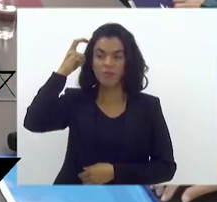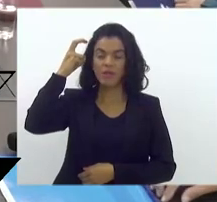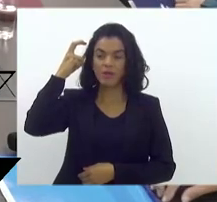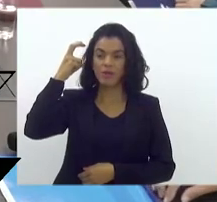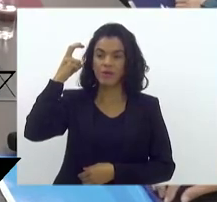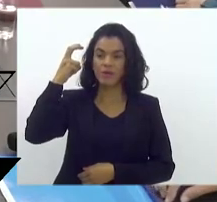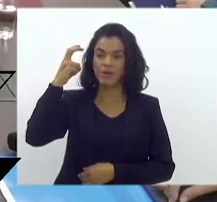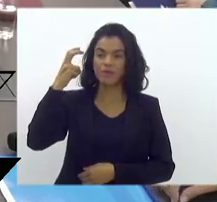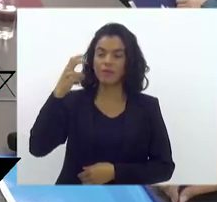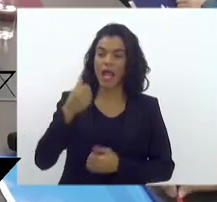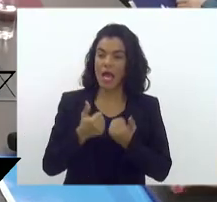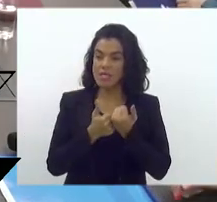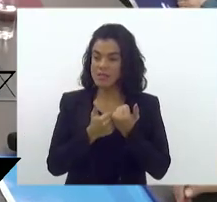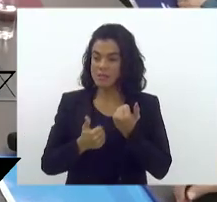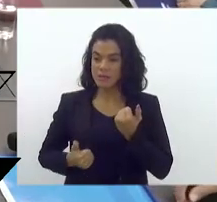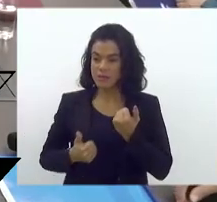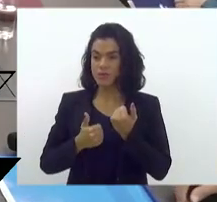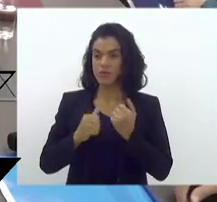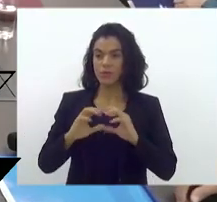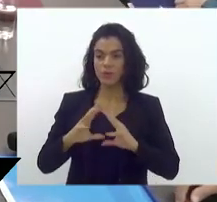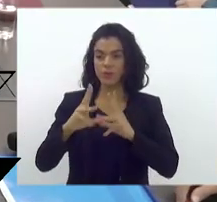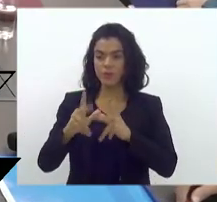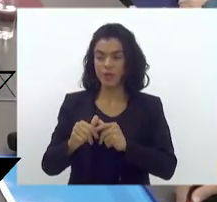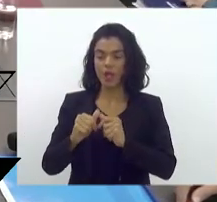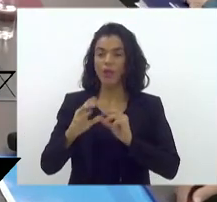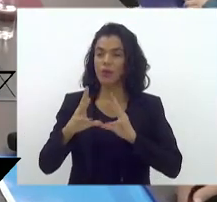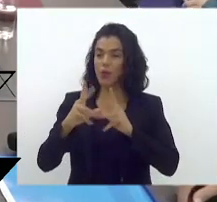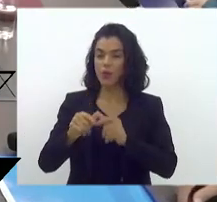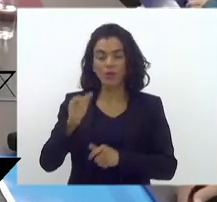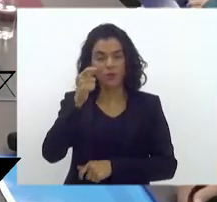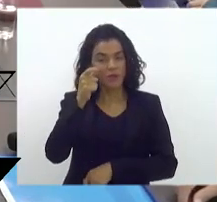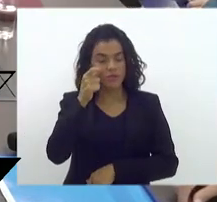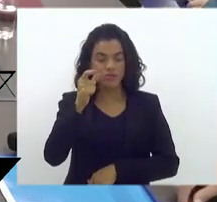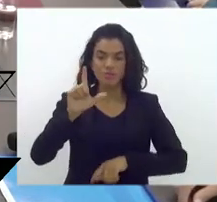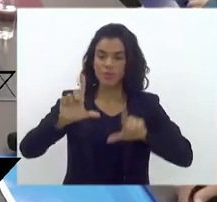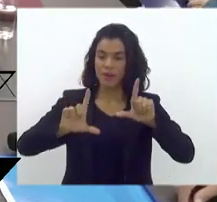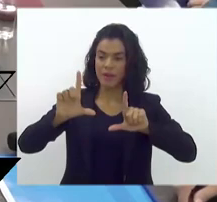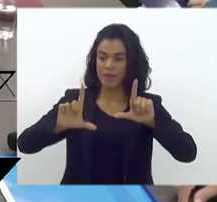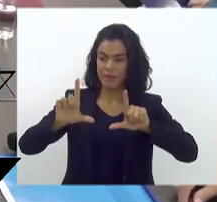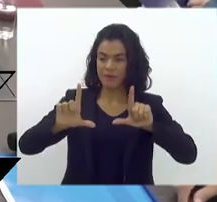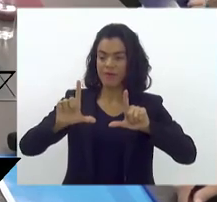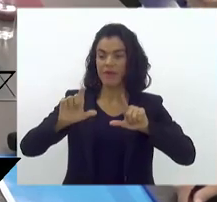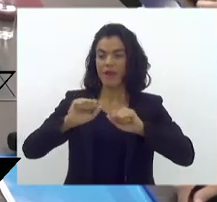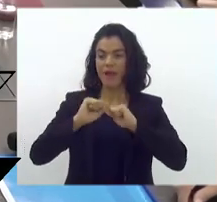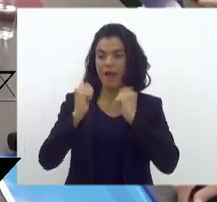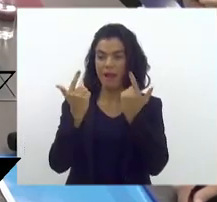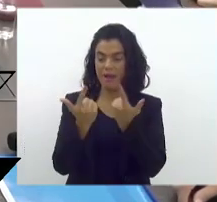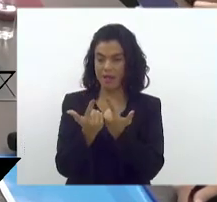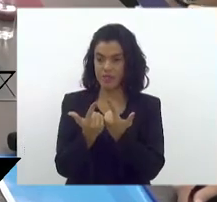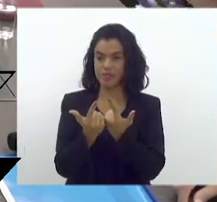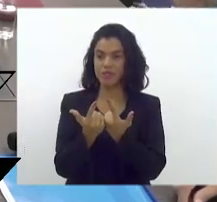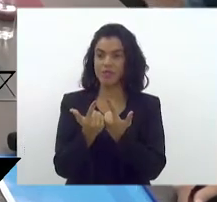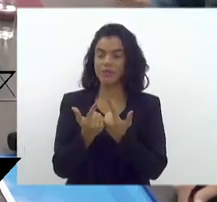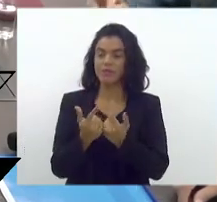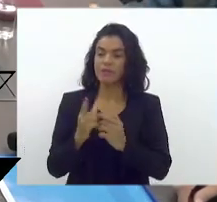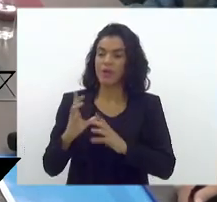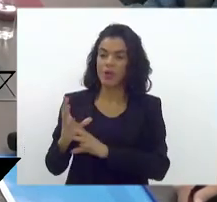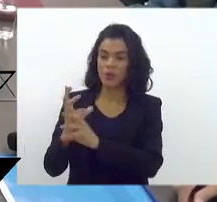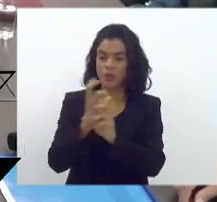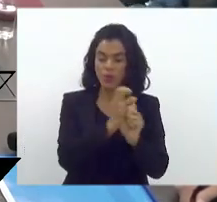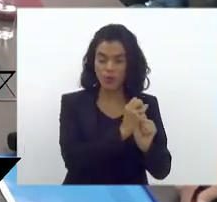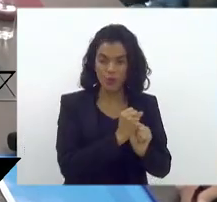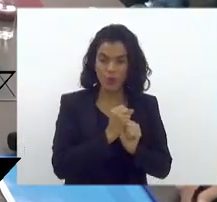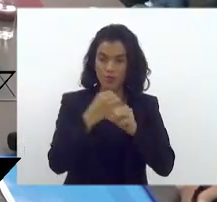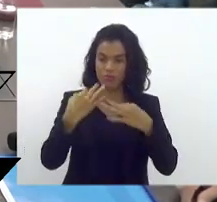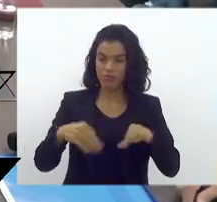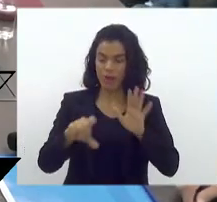as assessorias, a todos que nos assistem pela TV Alerge, bom dia a todos. Havendo o número legal sobre a proteção